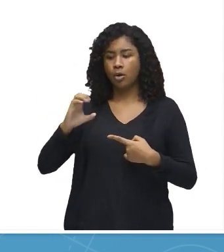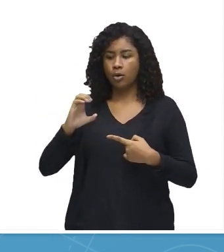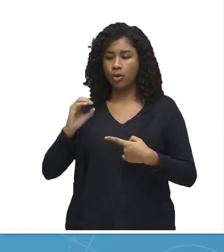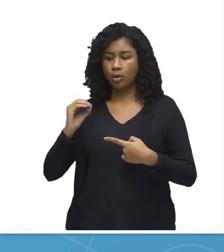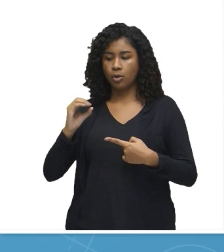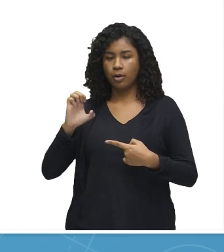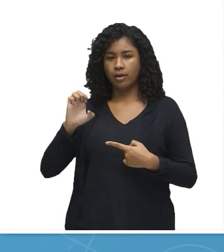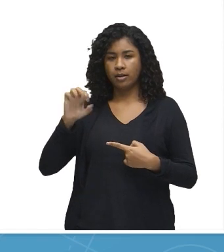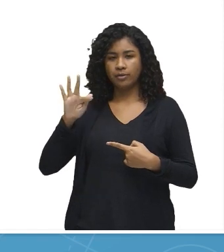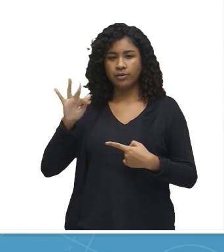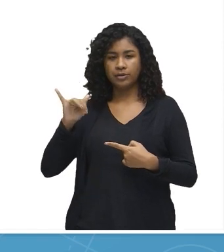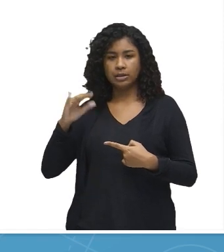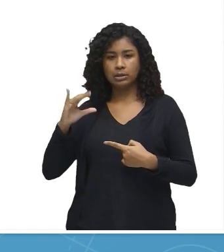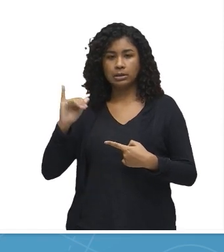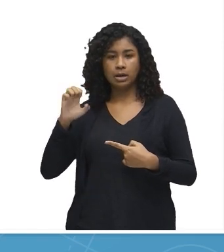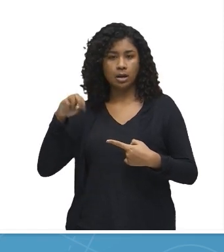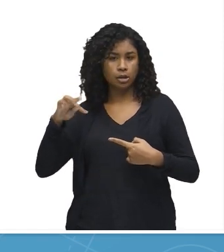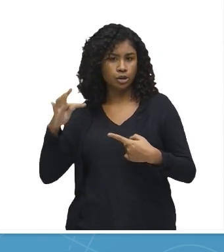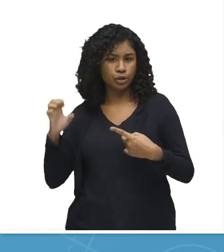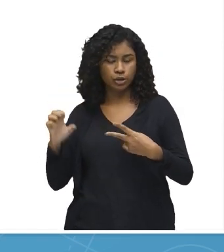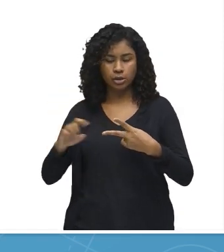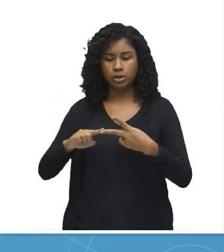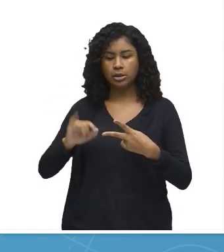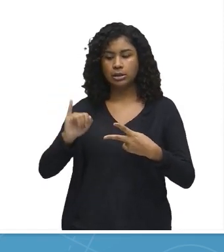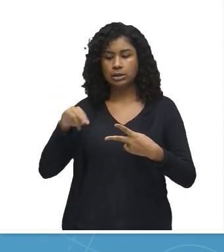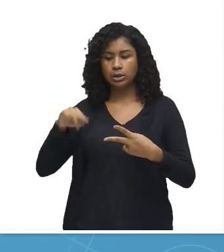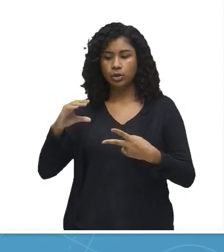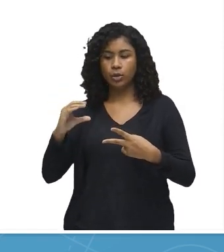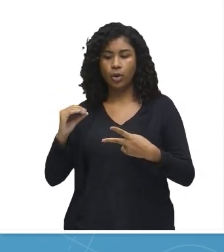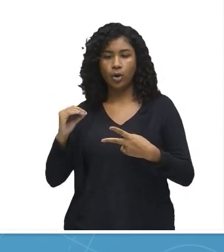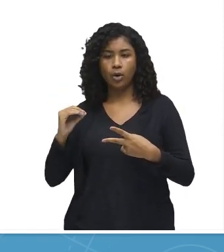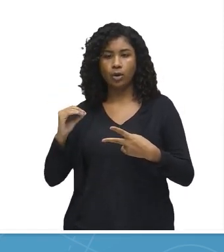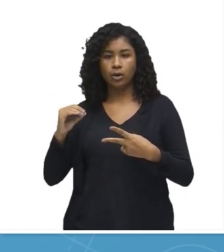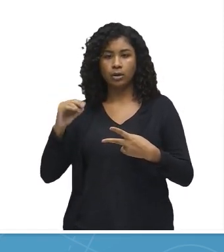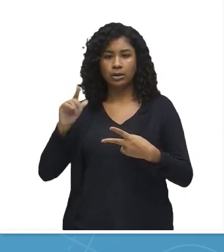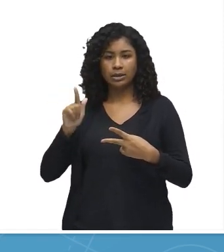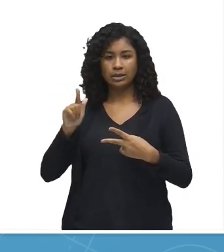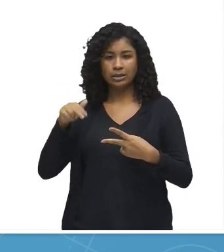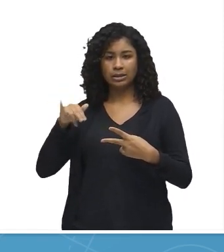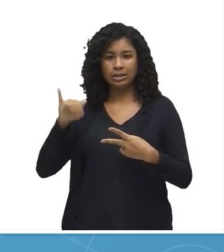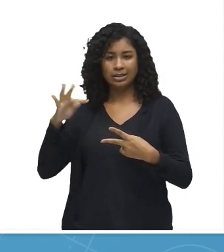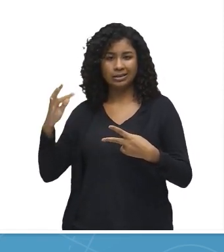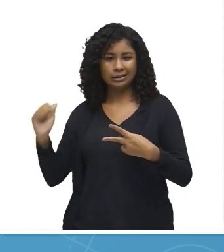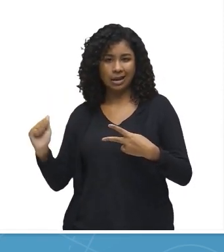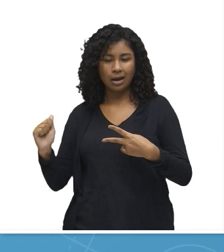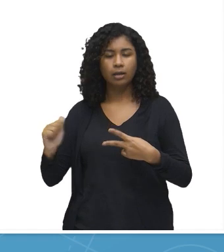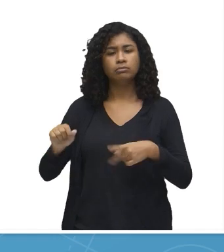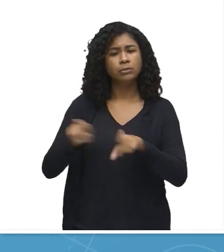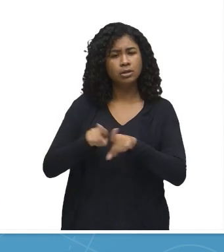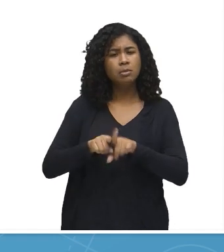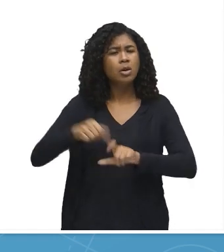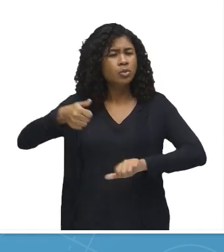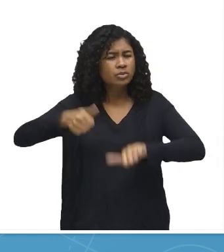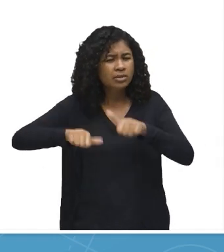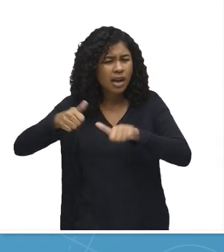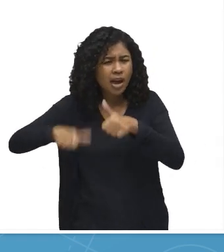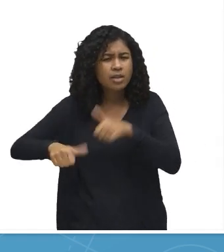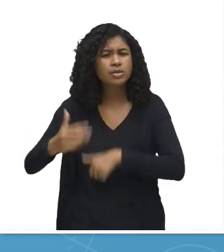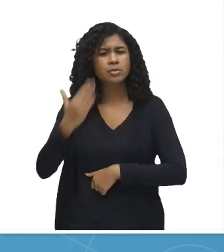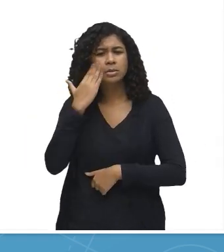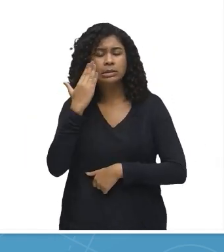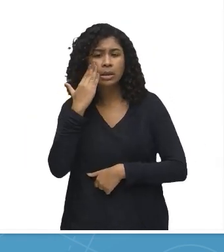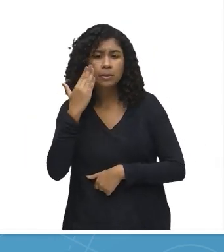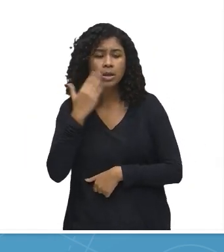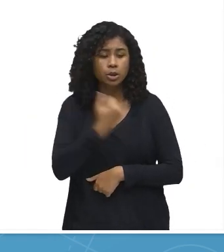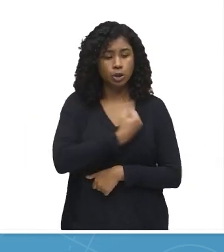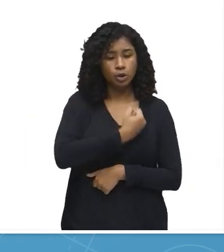tudo bem? E nós vamos também fazer um teste, né? Por tentativa e erro ali, para saber se determinado número